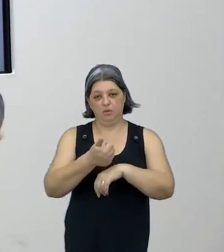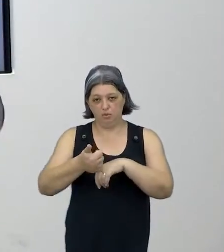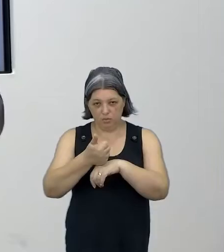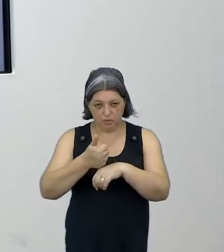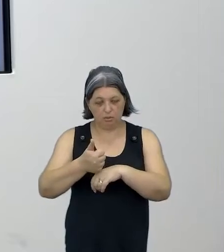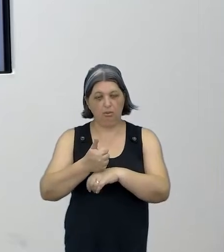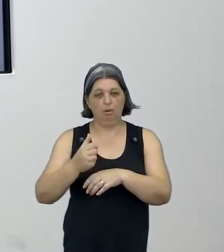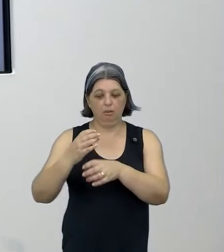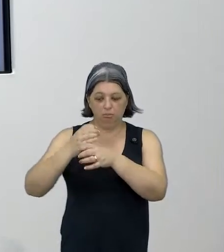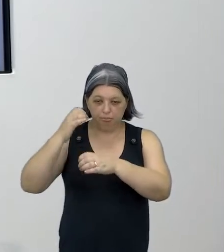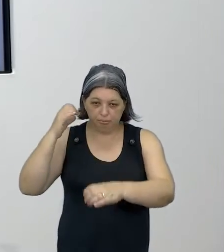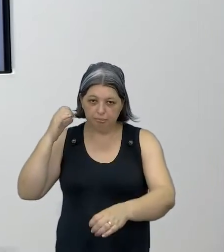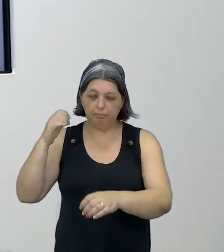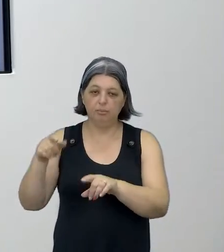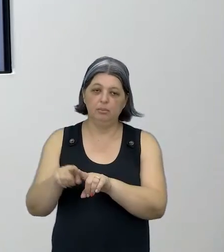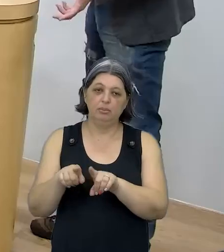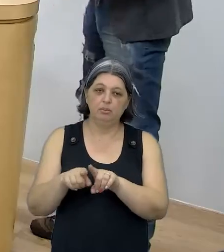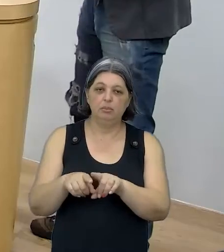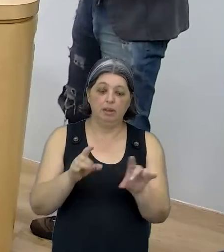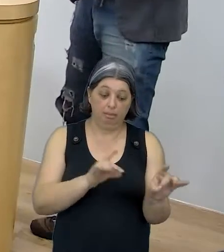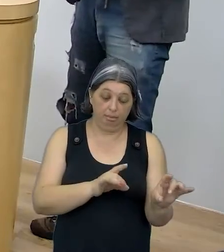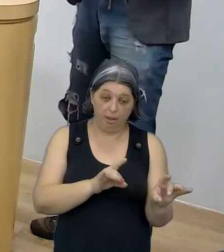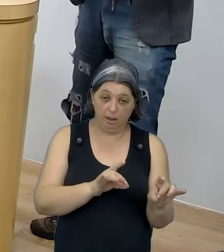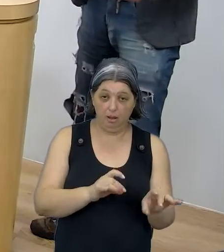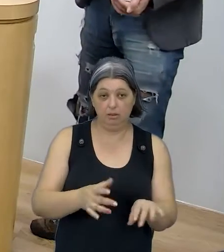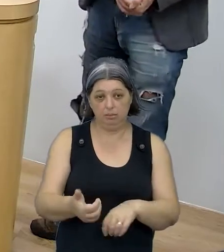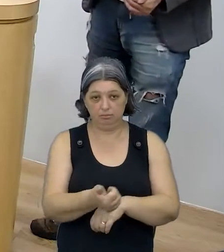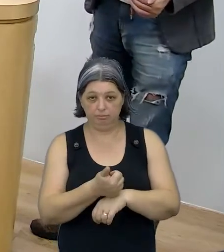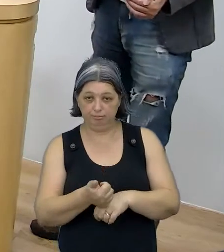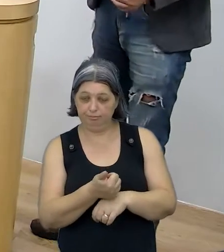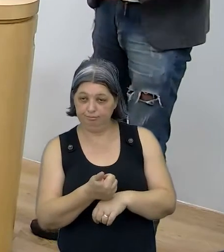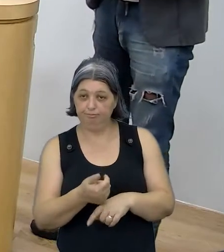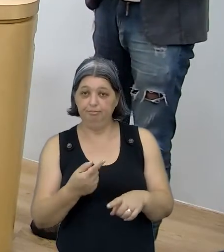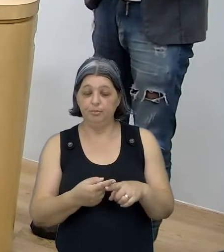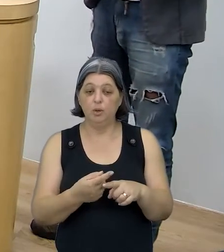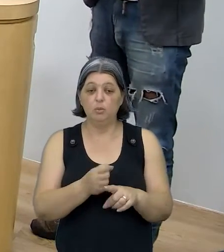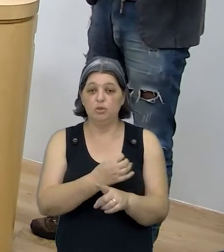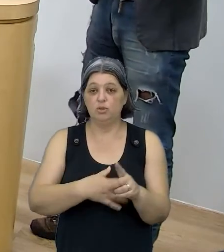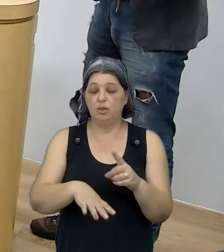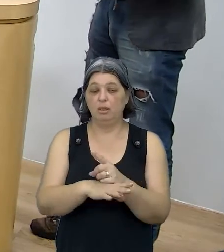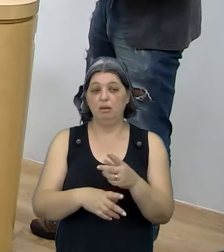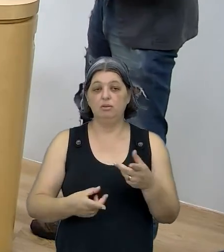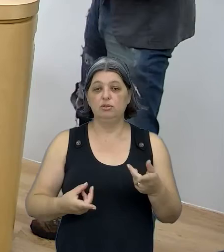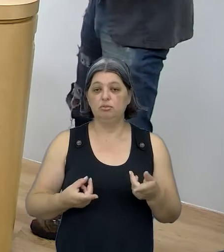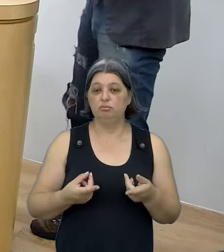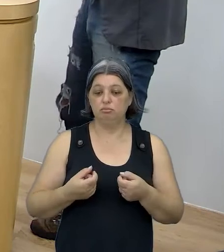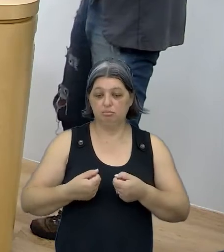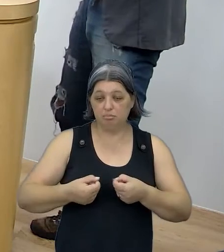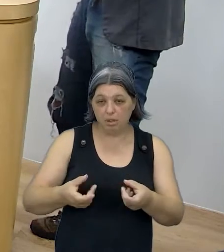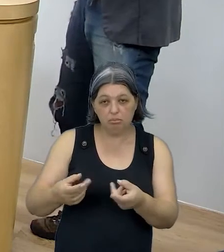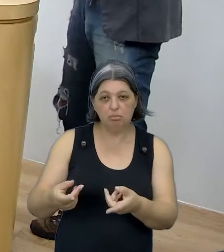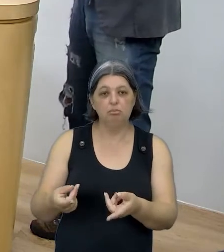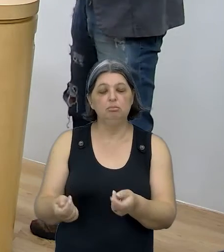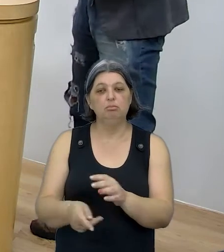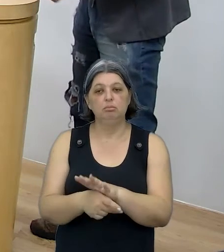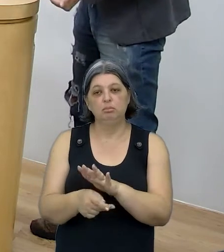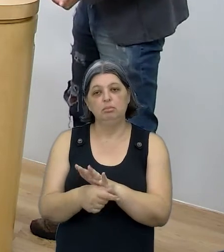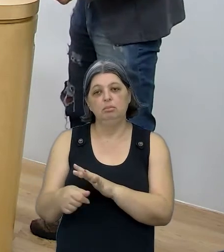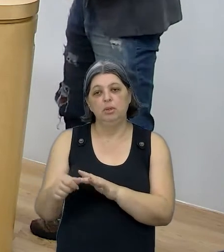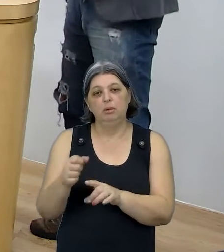de técnicos muito mais sofisticados. Uma sociedade de consumo, ela vai exigir profissões também muito